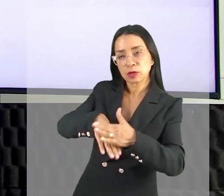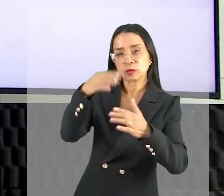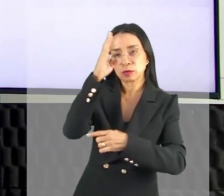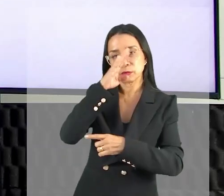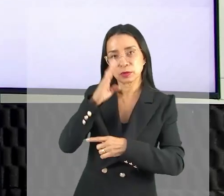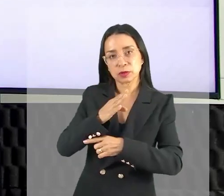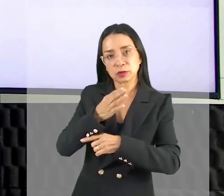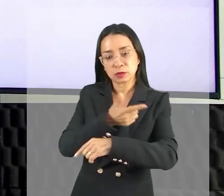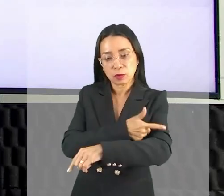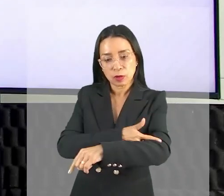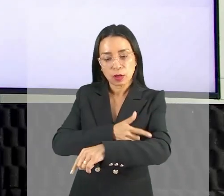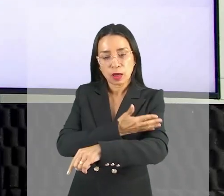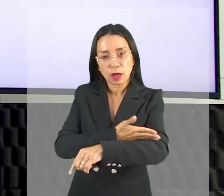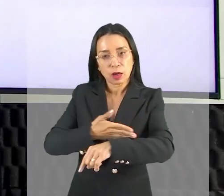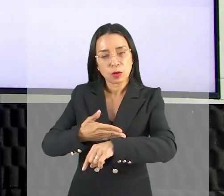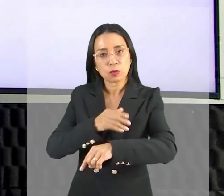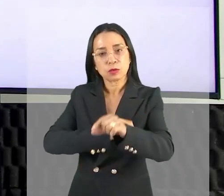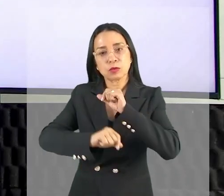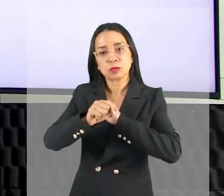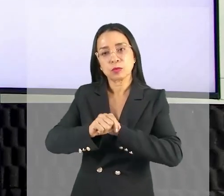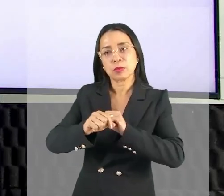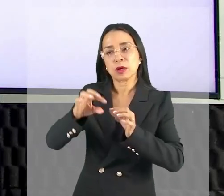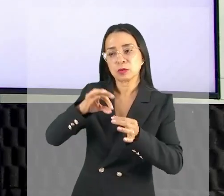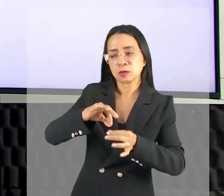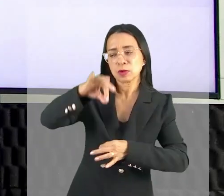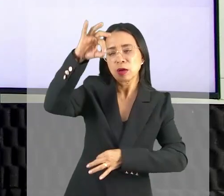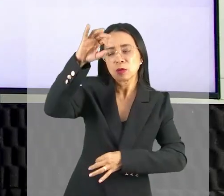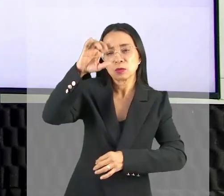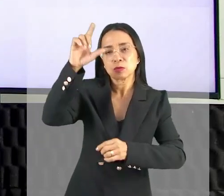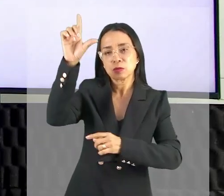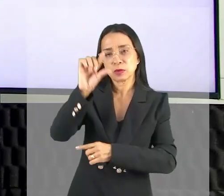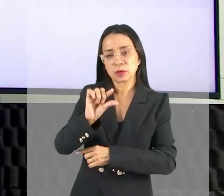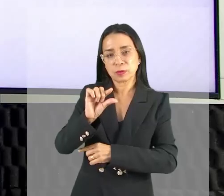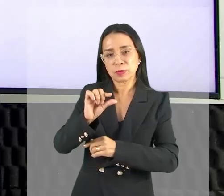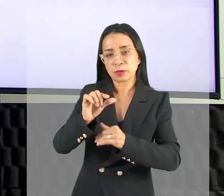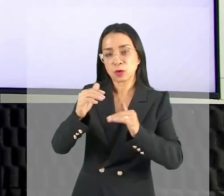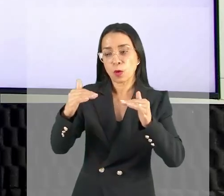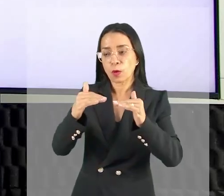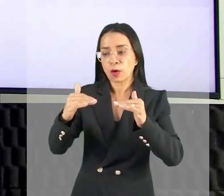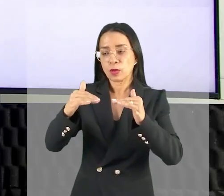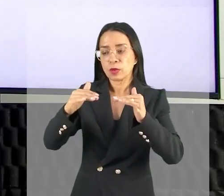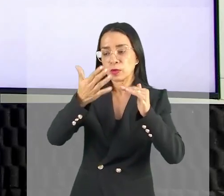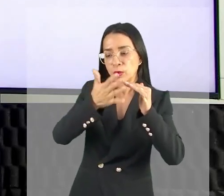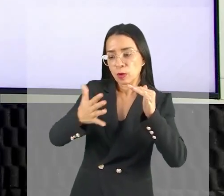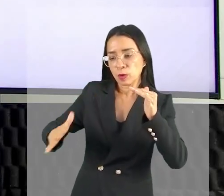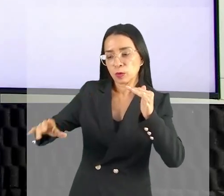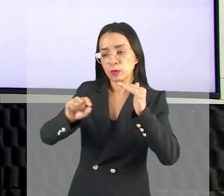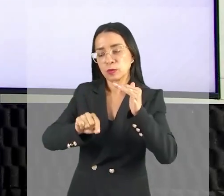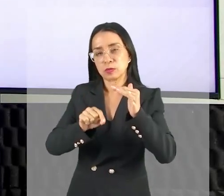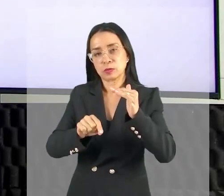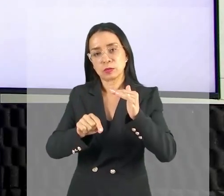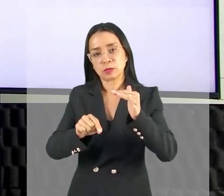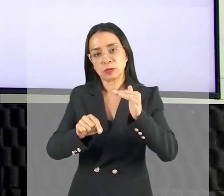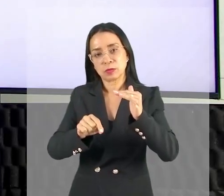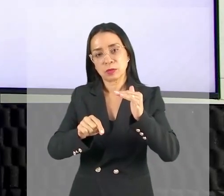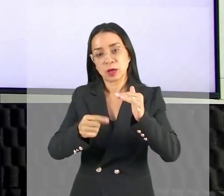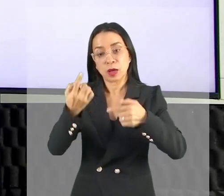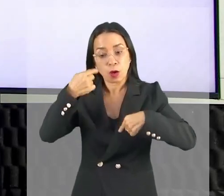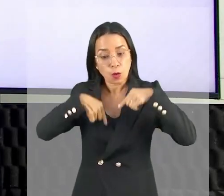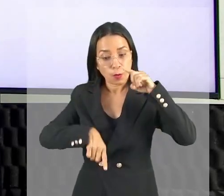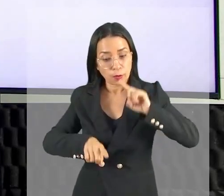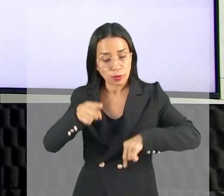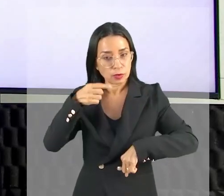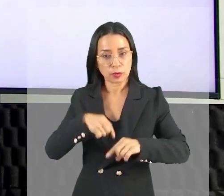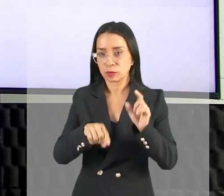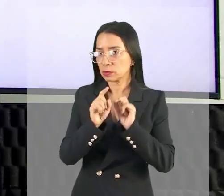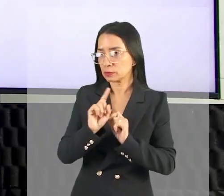numa altitude menor, né, mais ao nível do mar, não o metabolismo deles não